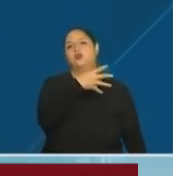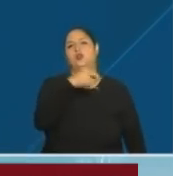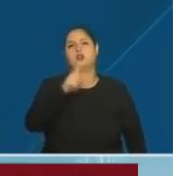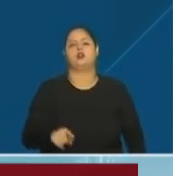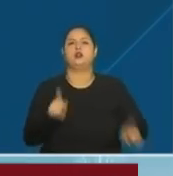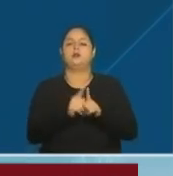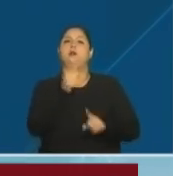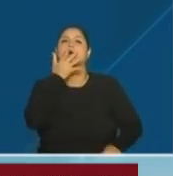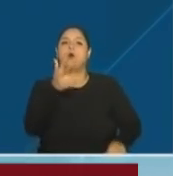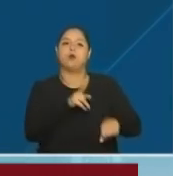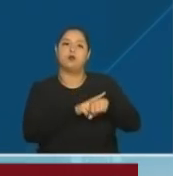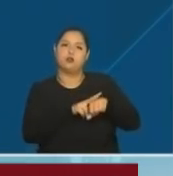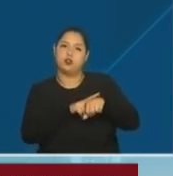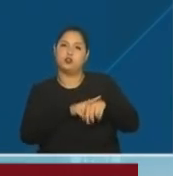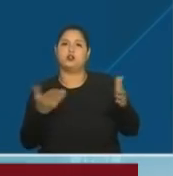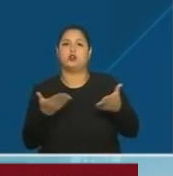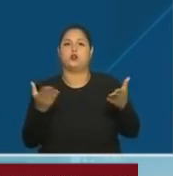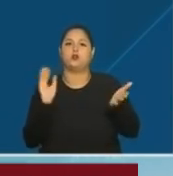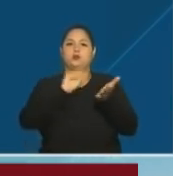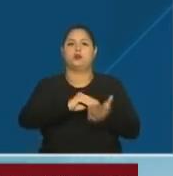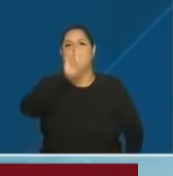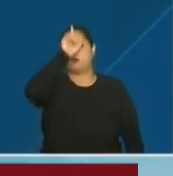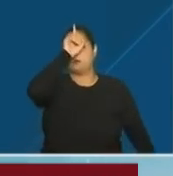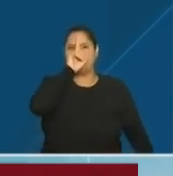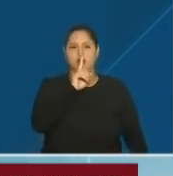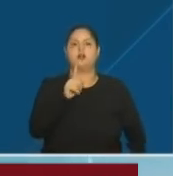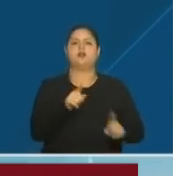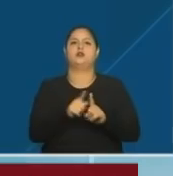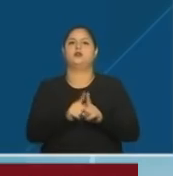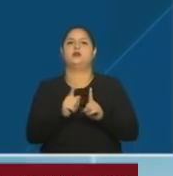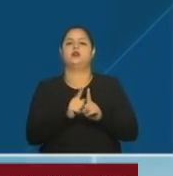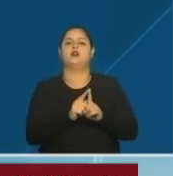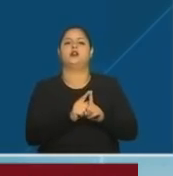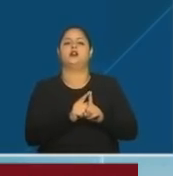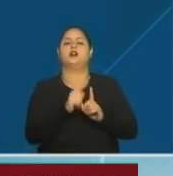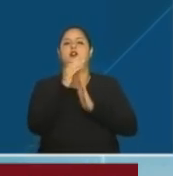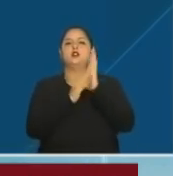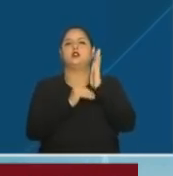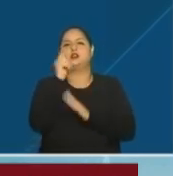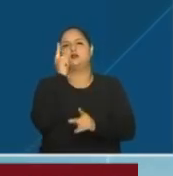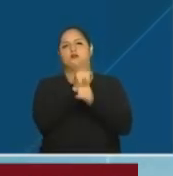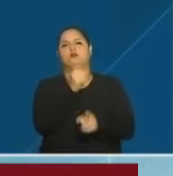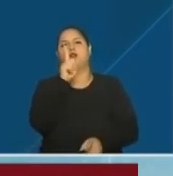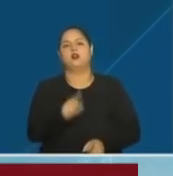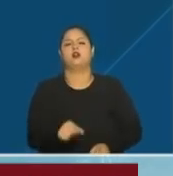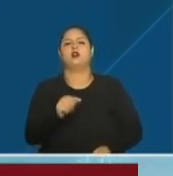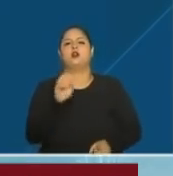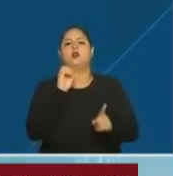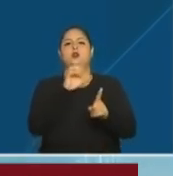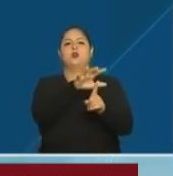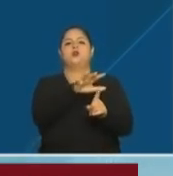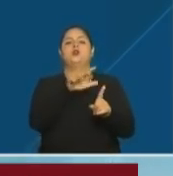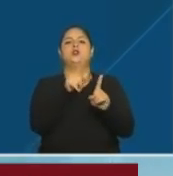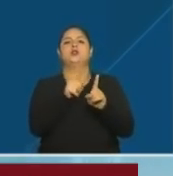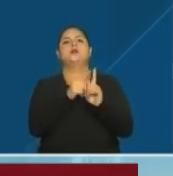enquanto mas o fato é que a partir de hoje os órgãos de trânsito locais já precisam emitir essa nova carteira que tem algumas mudanças a gente